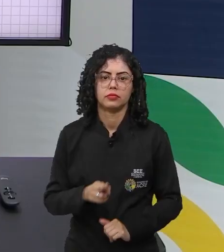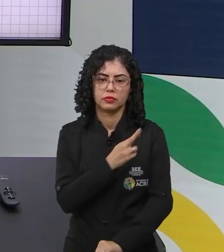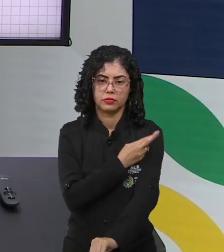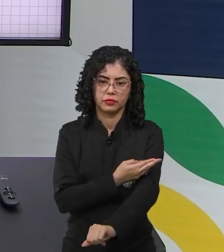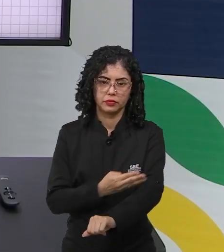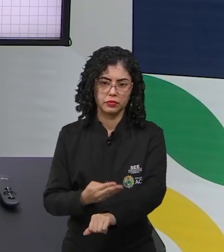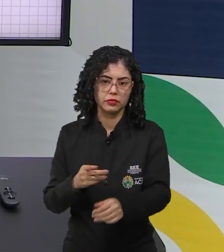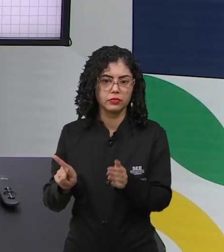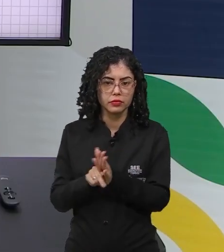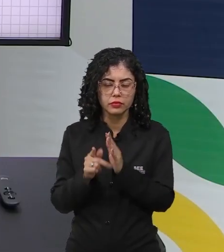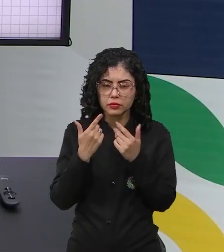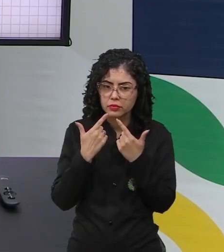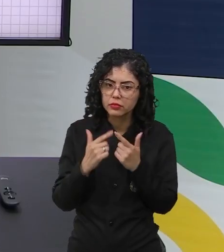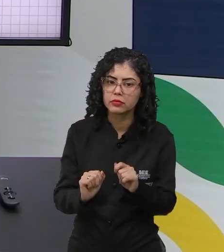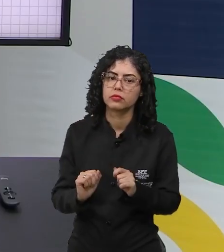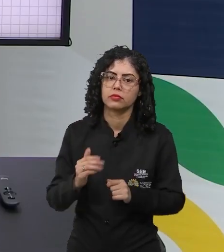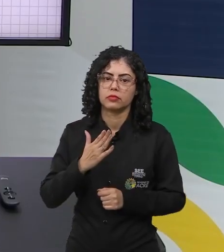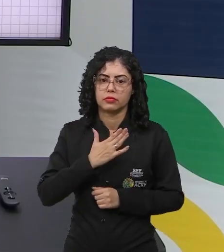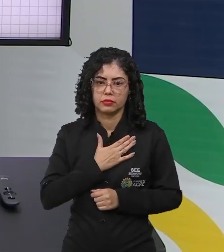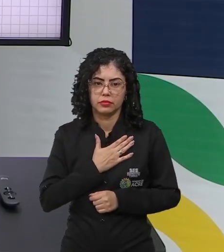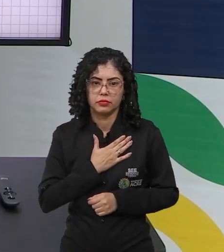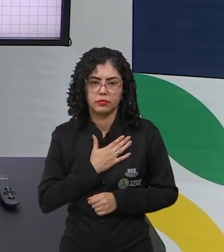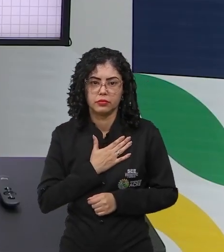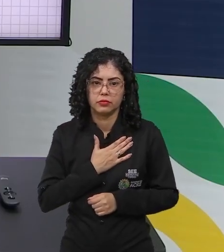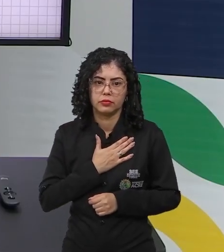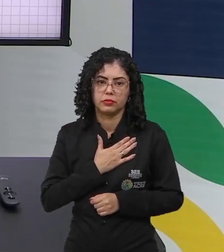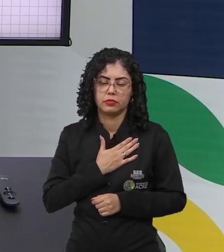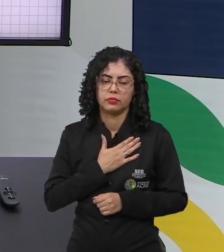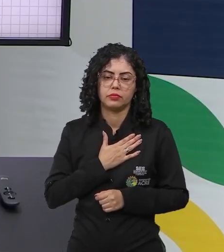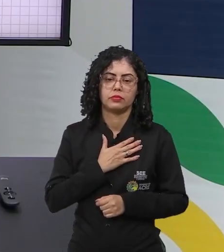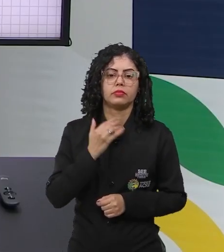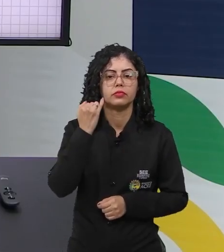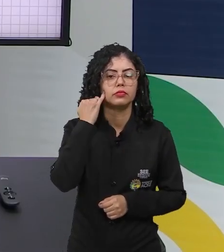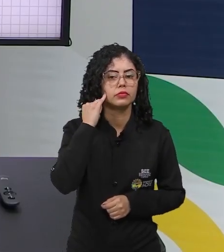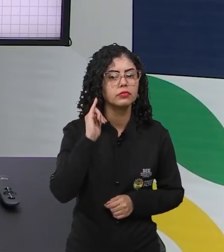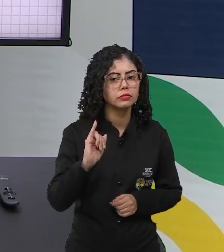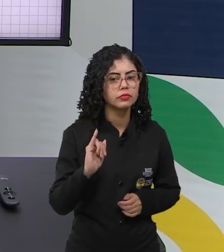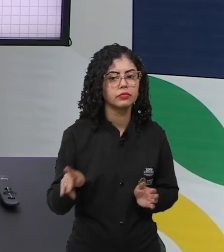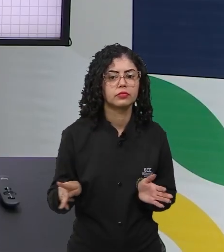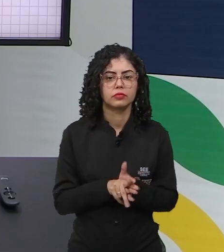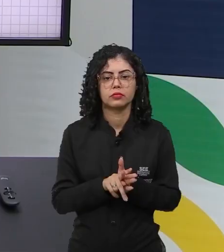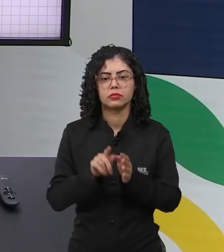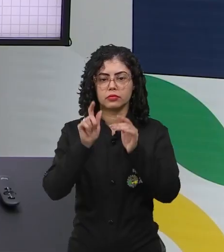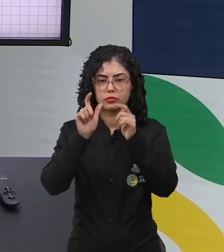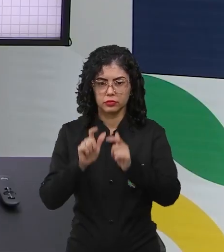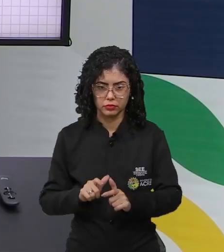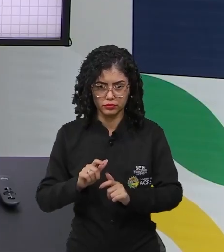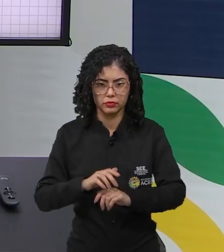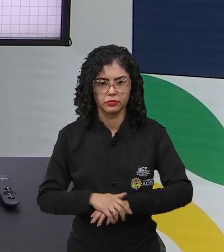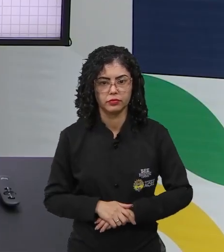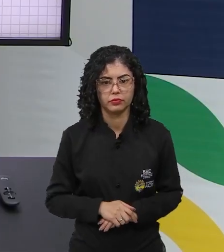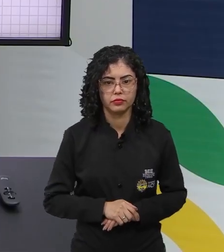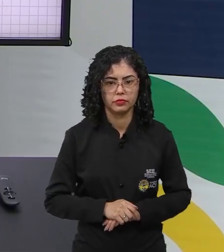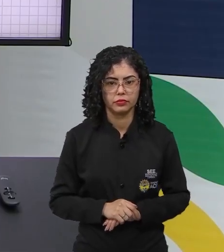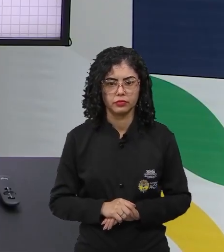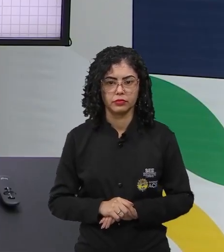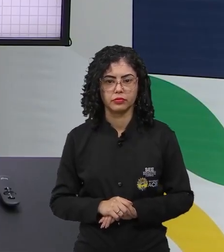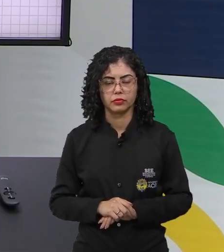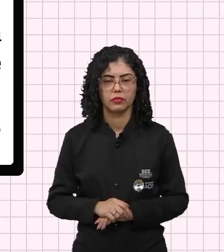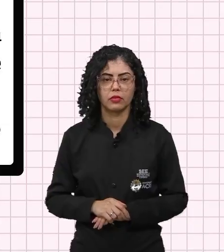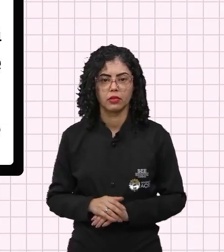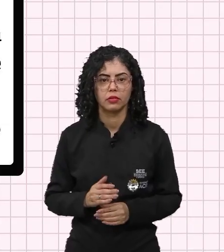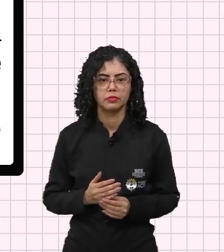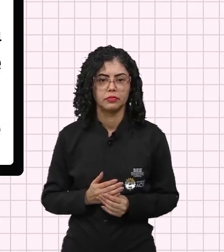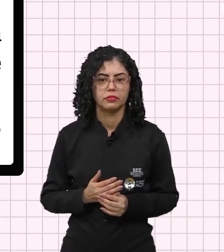Essa marcação linguística do pronome minha dá uma ideia de pertencimento, de posse. Então é isso